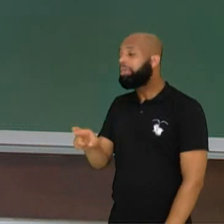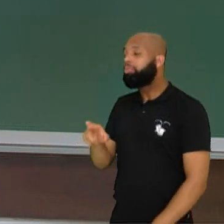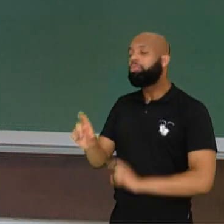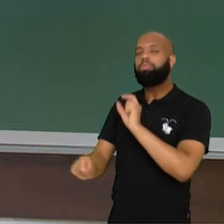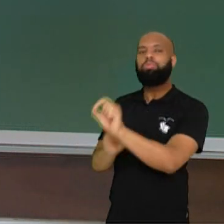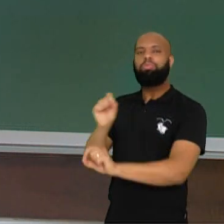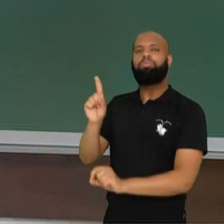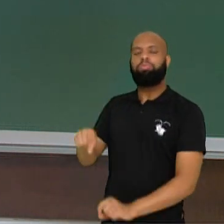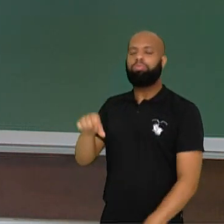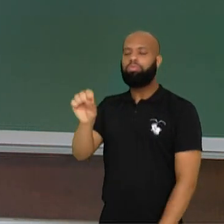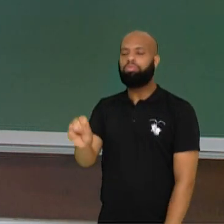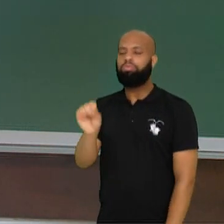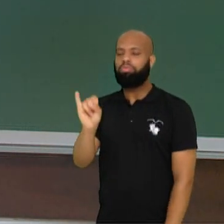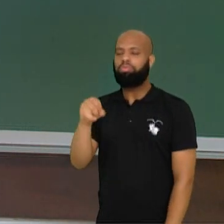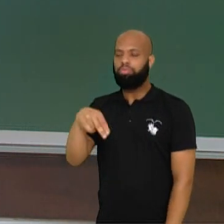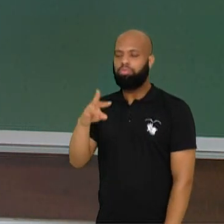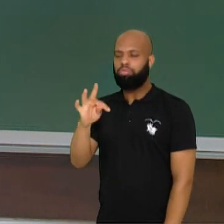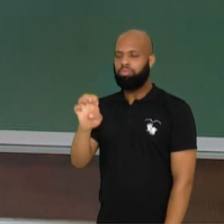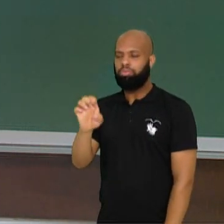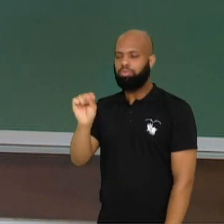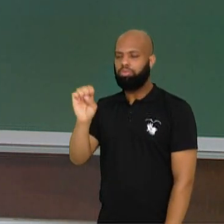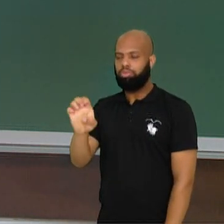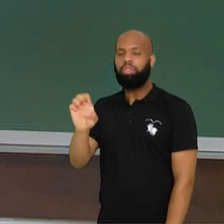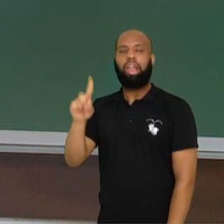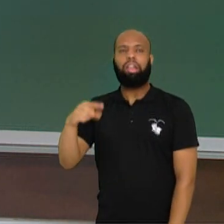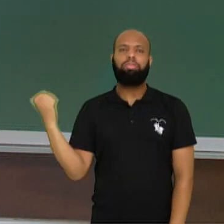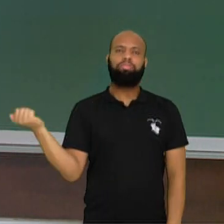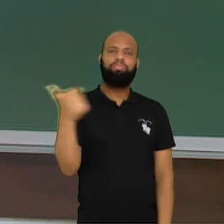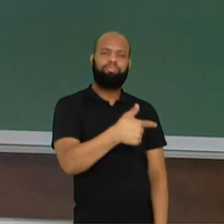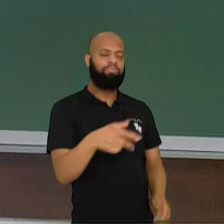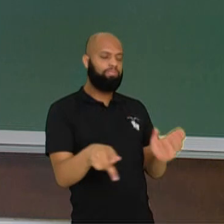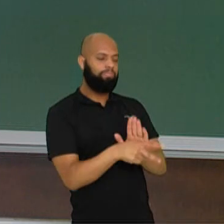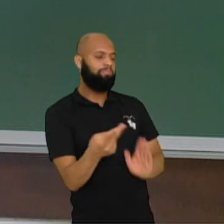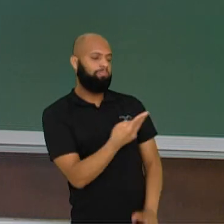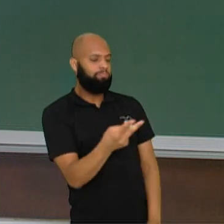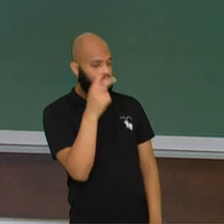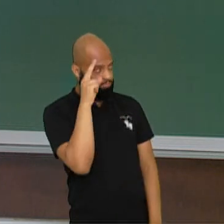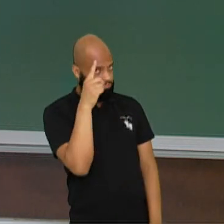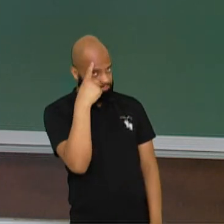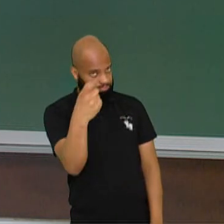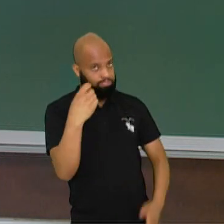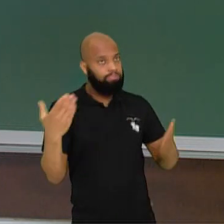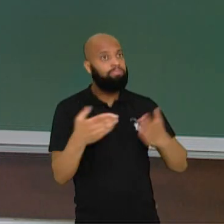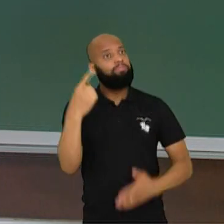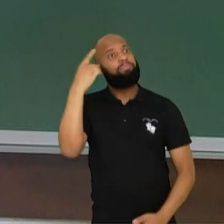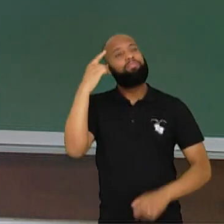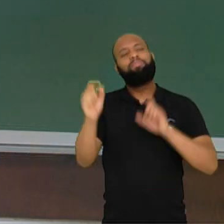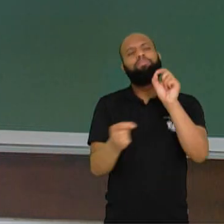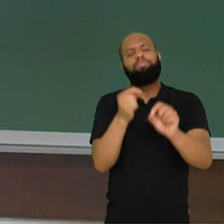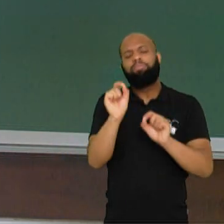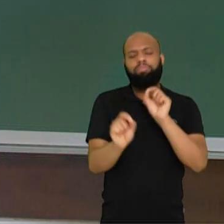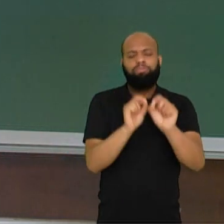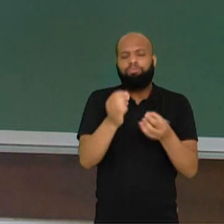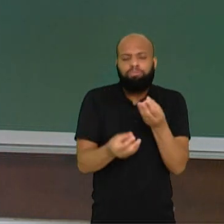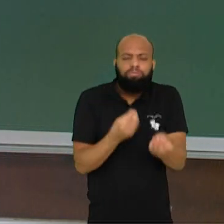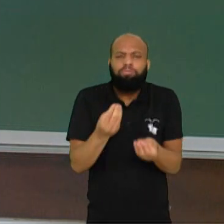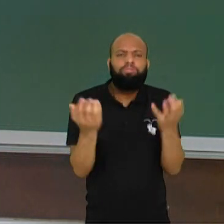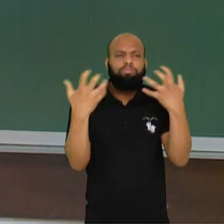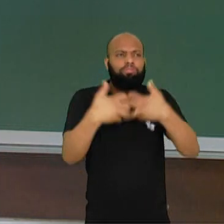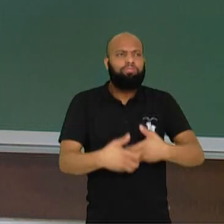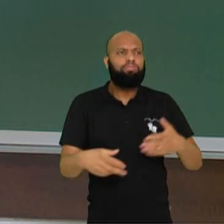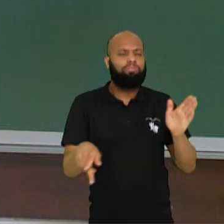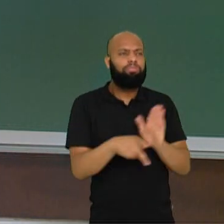a síntese, seria a superação dessas duas ideias. Vamos pensar na prática como é que isso funciona.